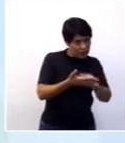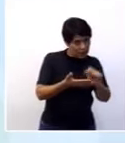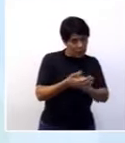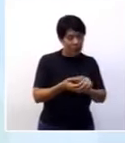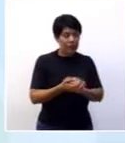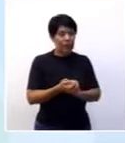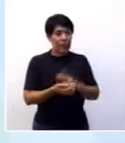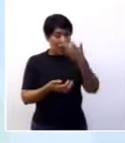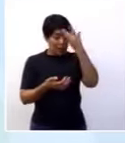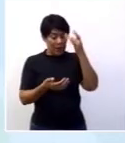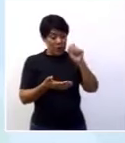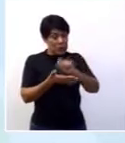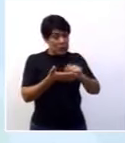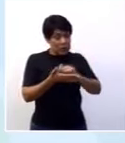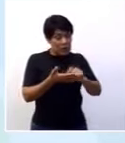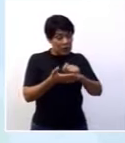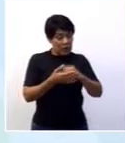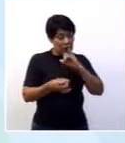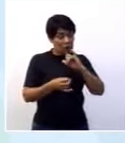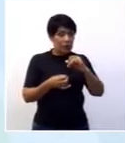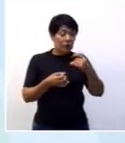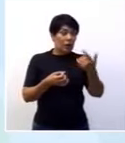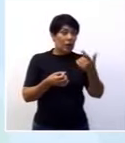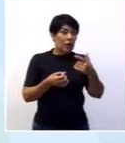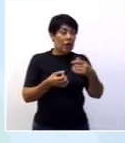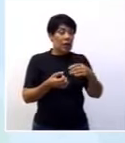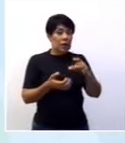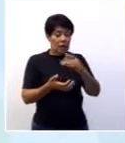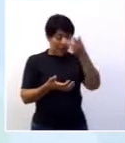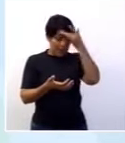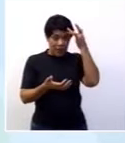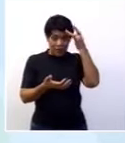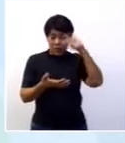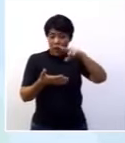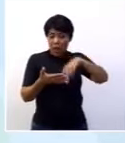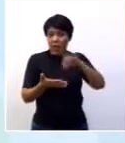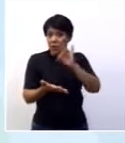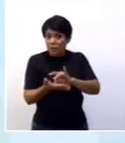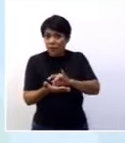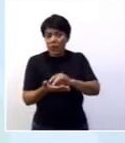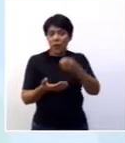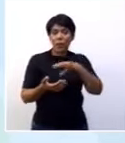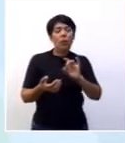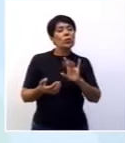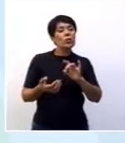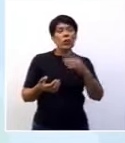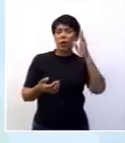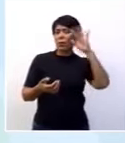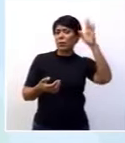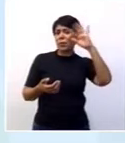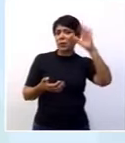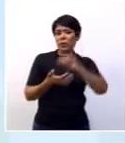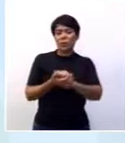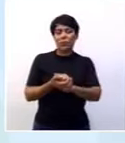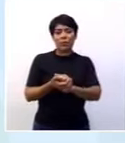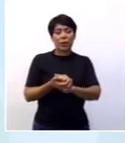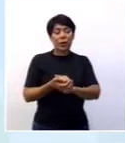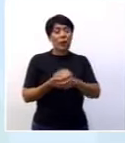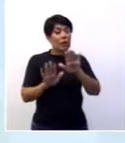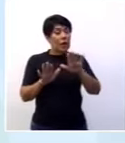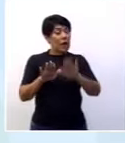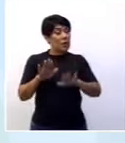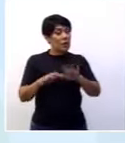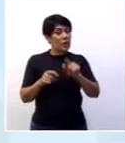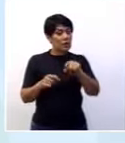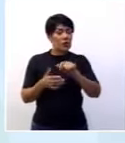leitor virtual e o leitor real? Existe essa aproximação? Quando você ouve a letra